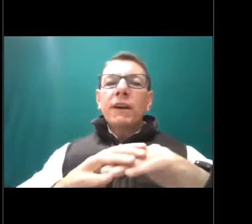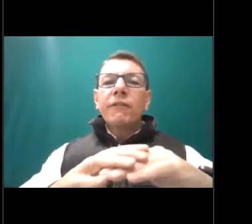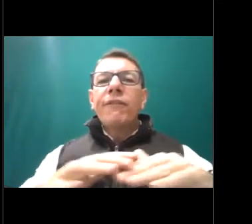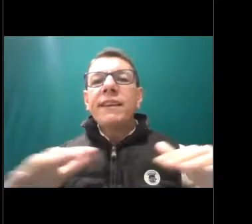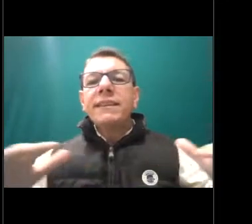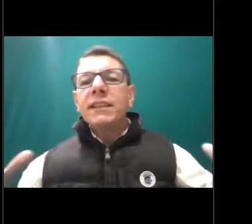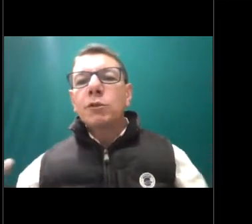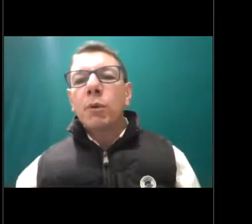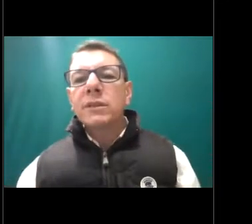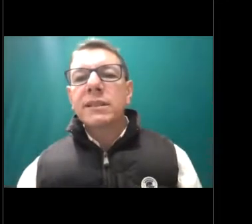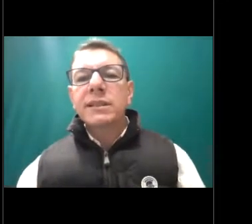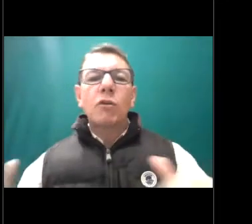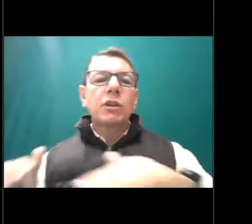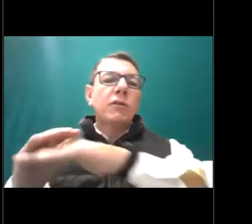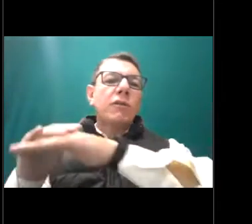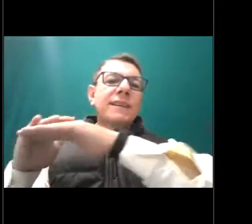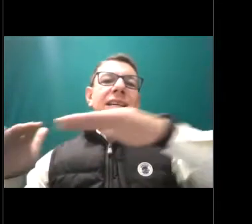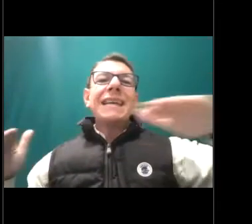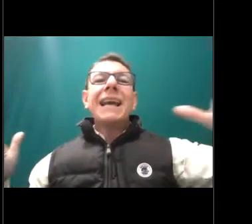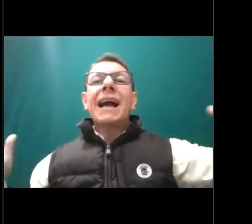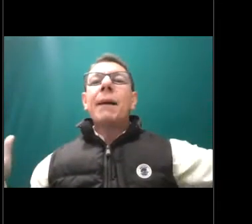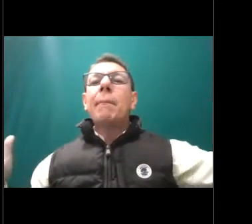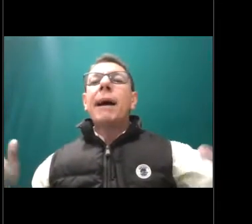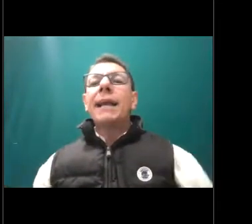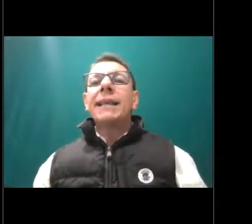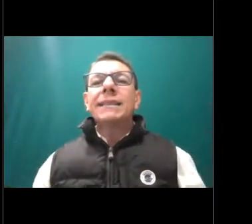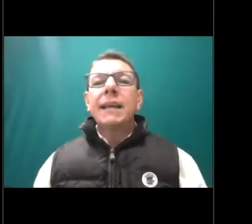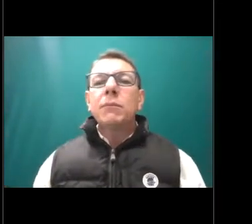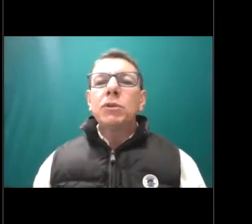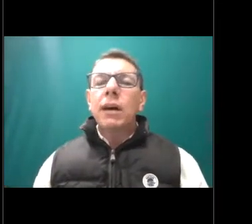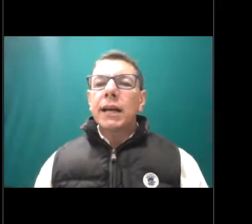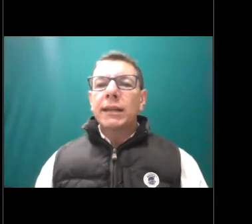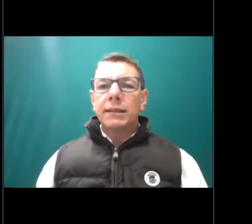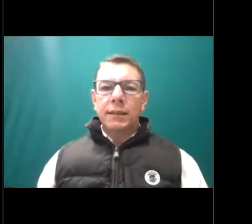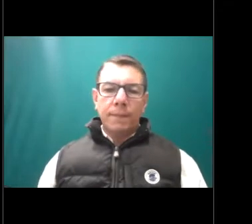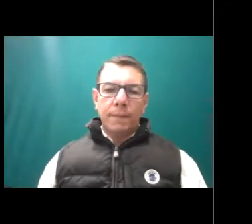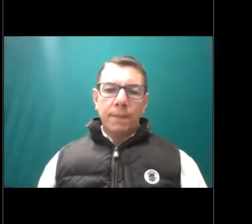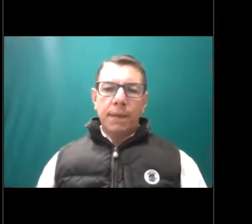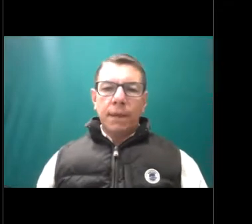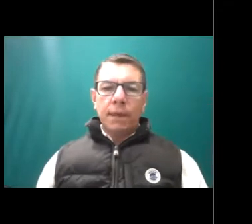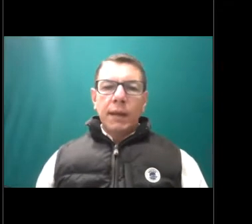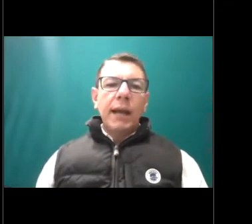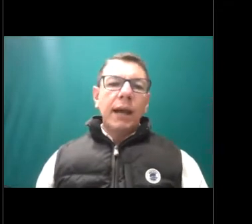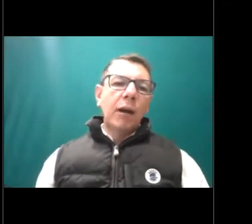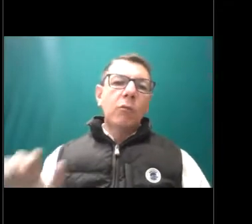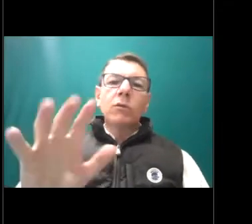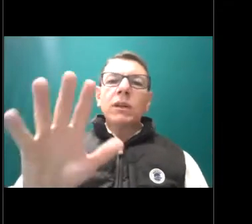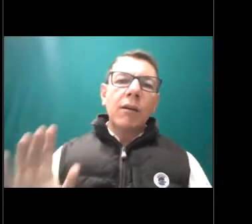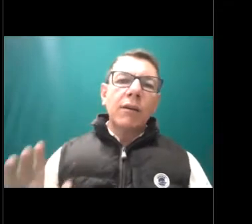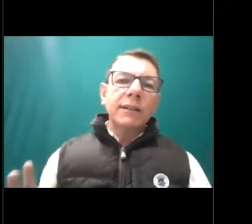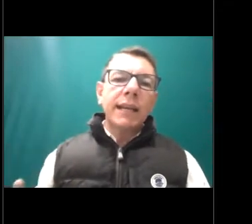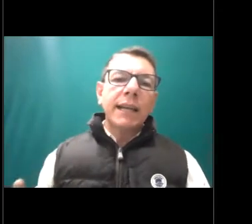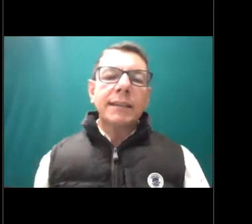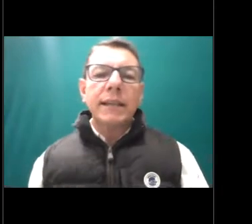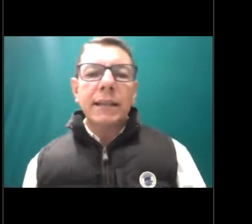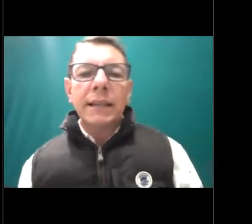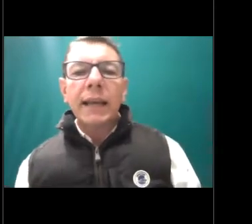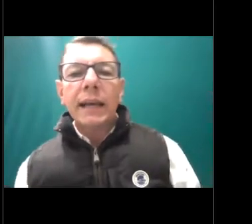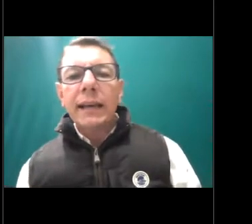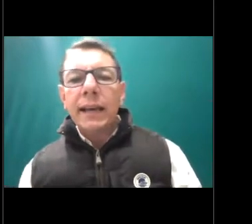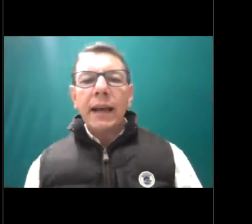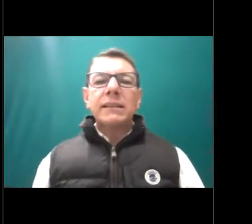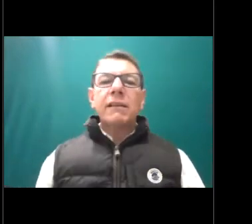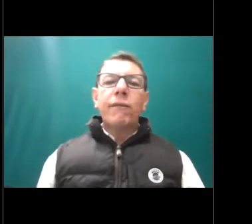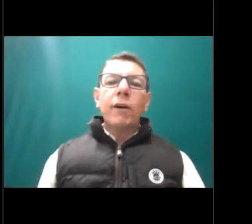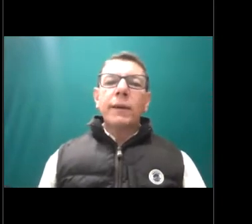a superfície de exposição, quando eu vou fazendo em camadas, ela é muito grande, né? A única coisa interessante